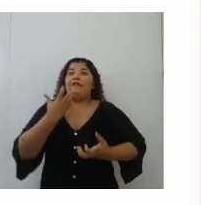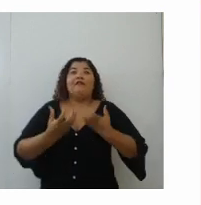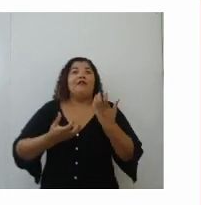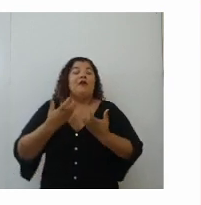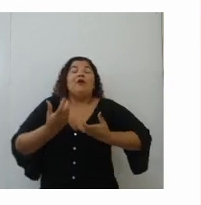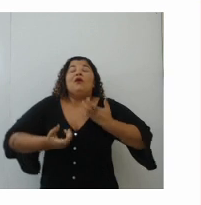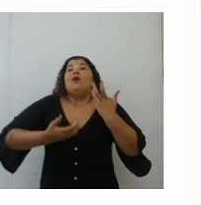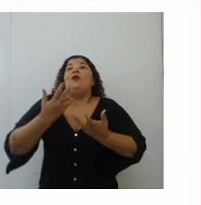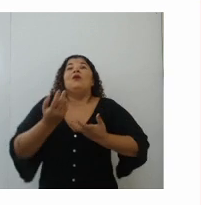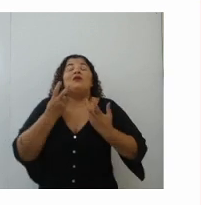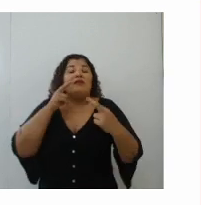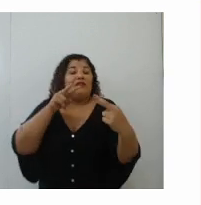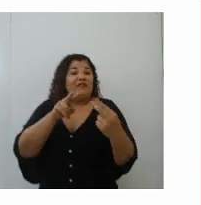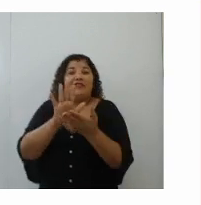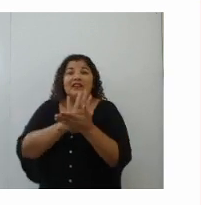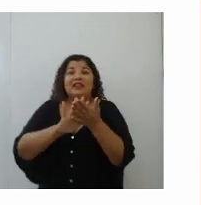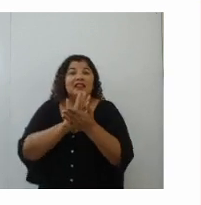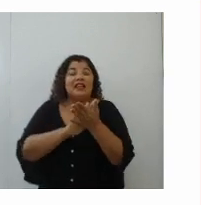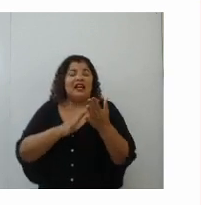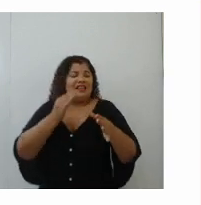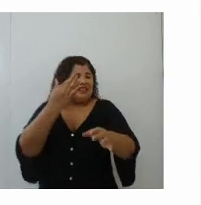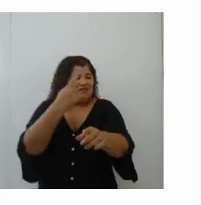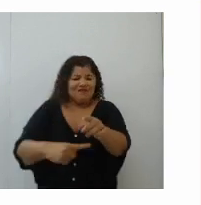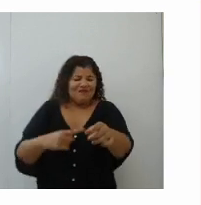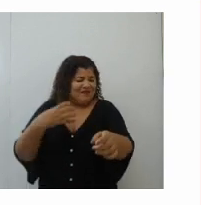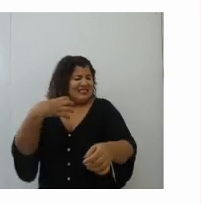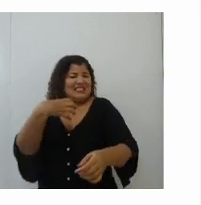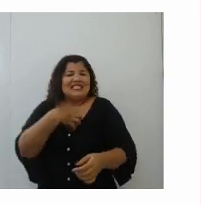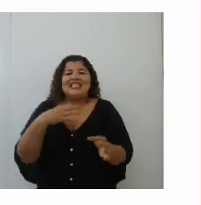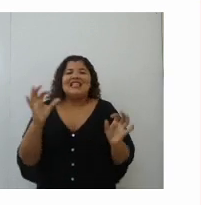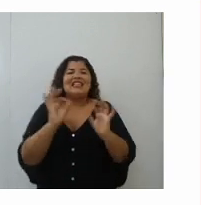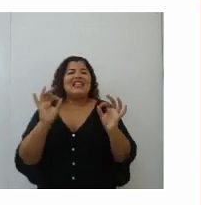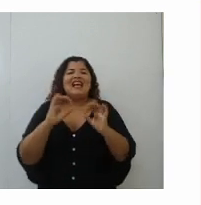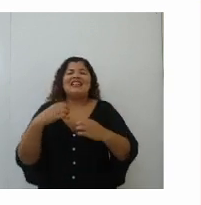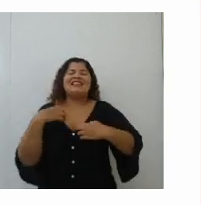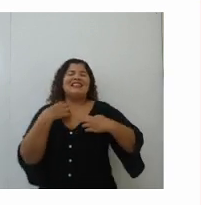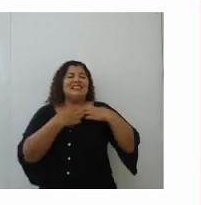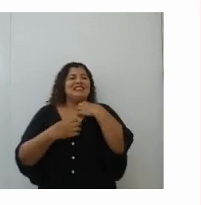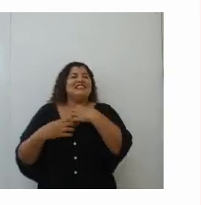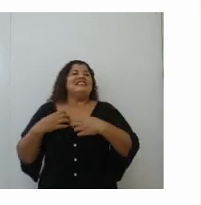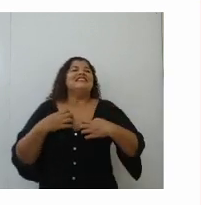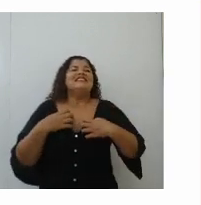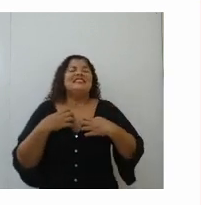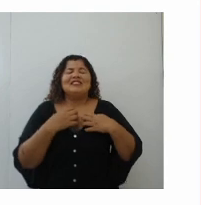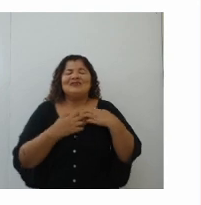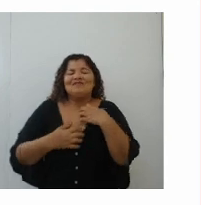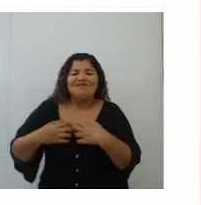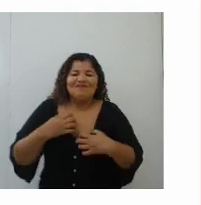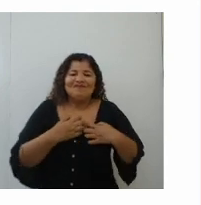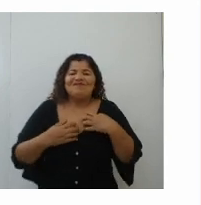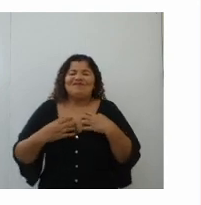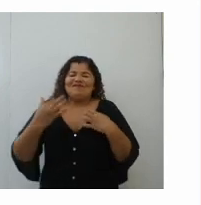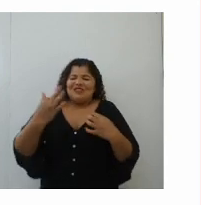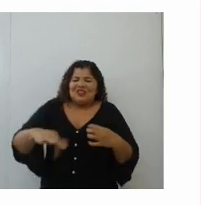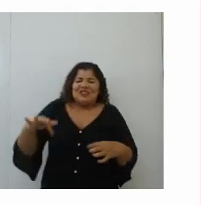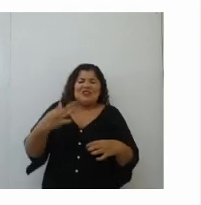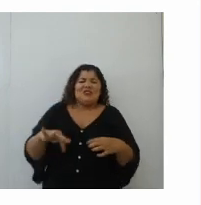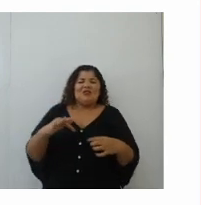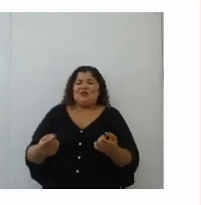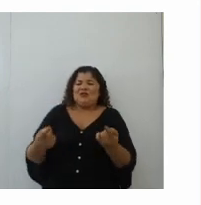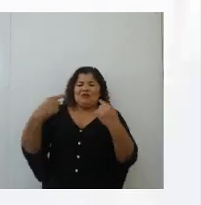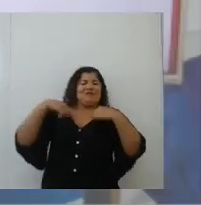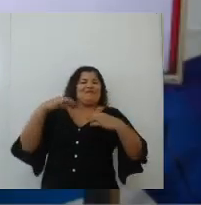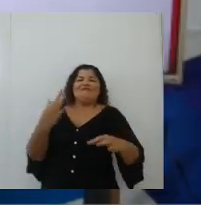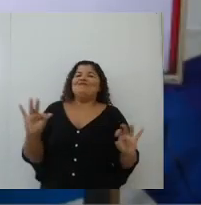ver, é ferida que dói e não se sente, é um contentamento descontente, é dor que desatina sem doer. Isso